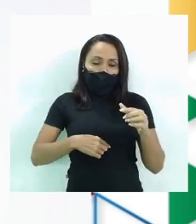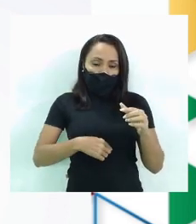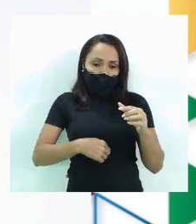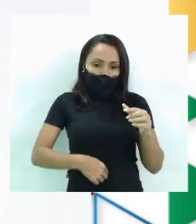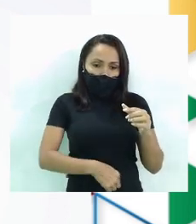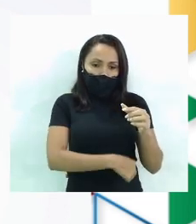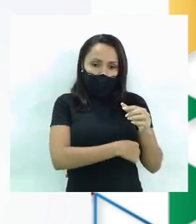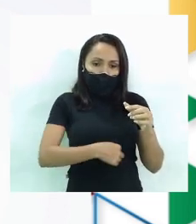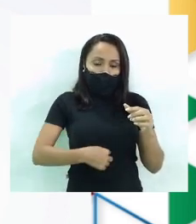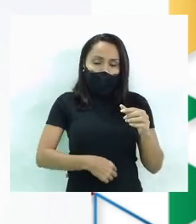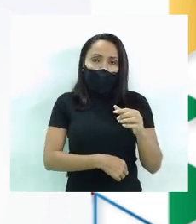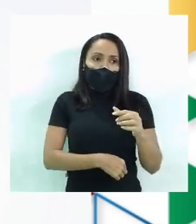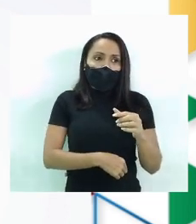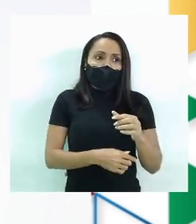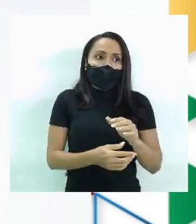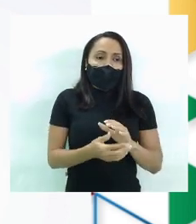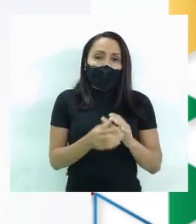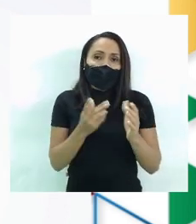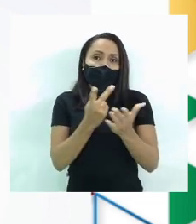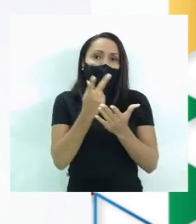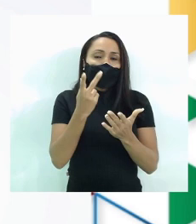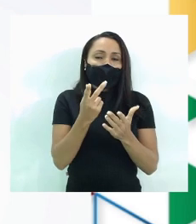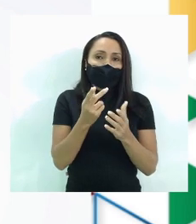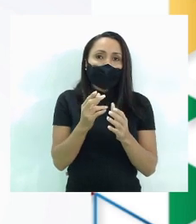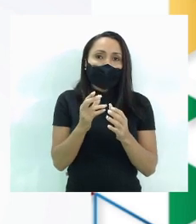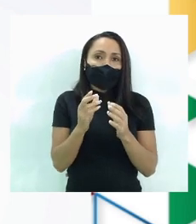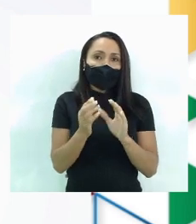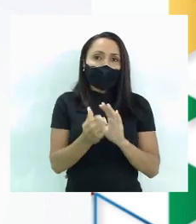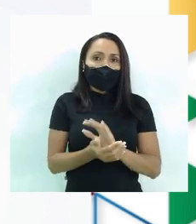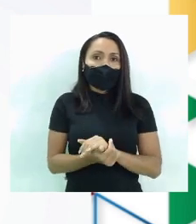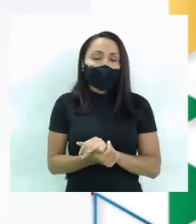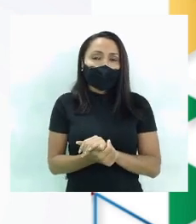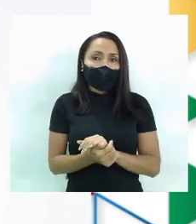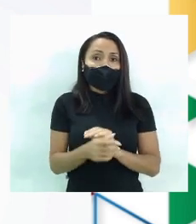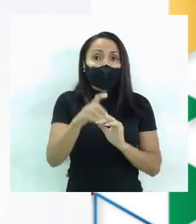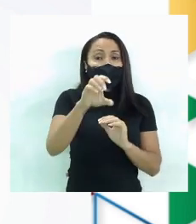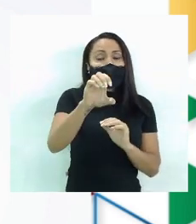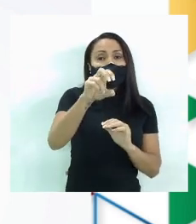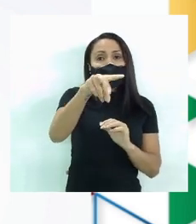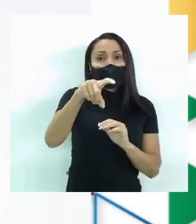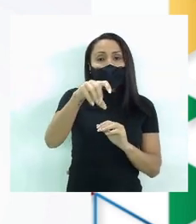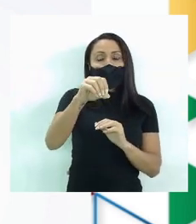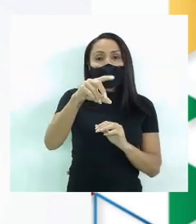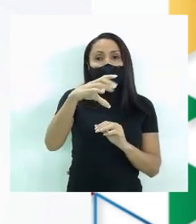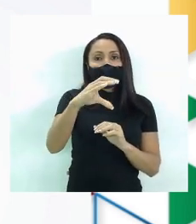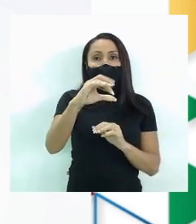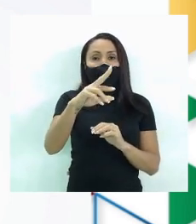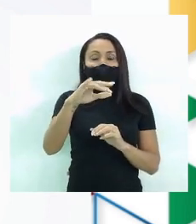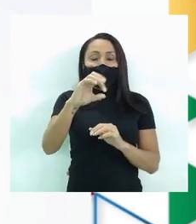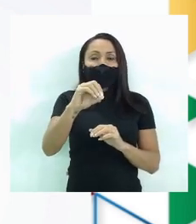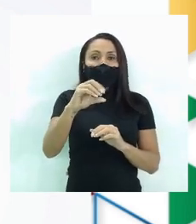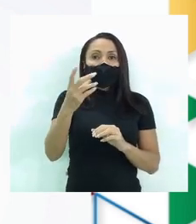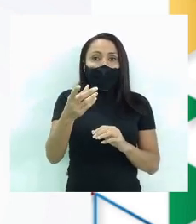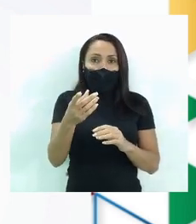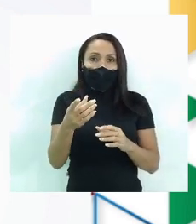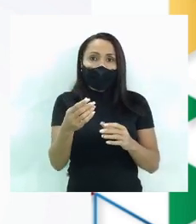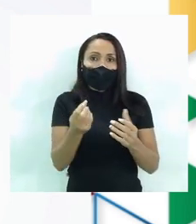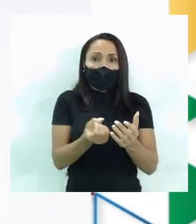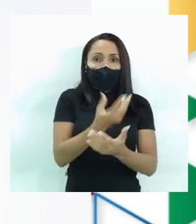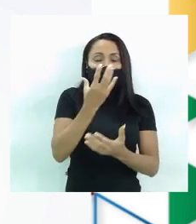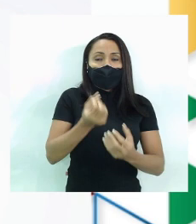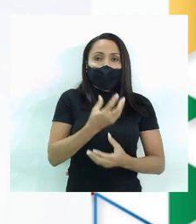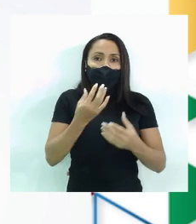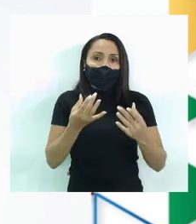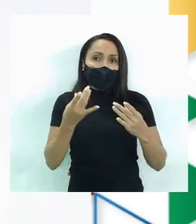glândula mista, ela possui a posição exócrina e endócrina. Produz hormônios, que é a insulina,